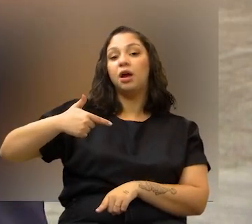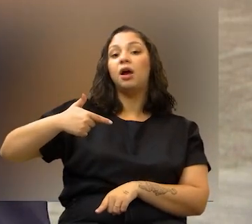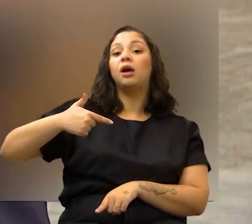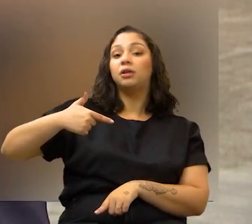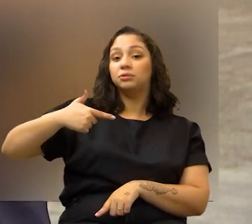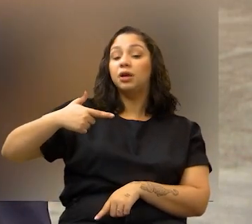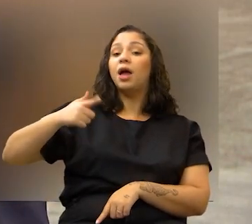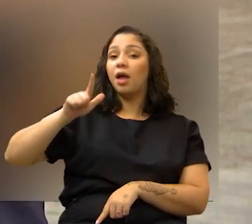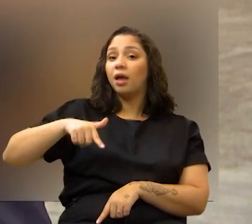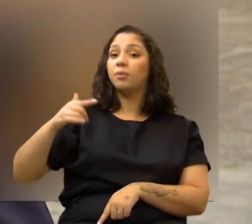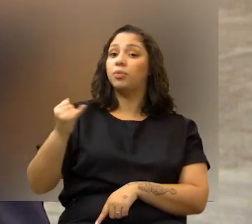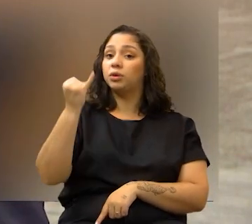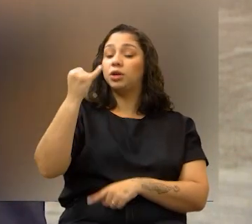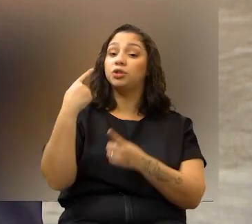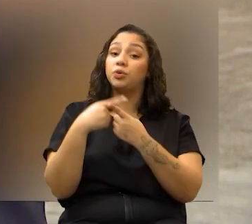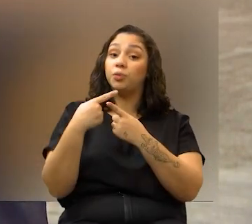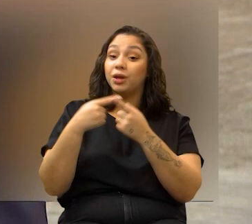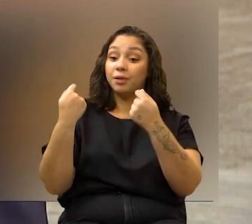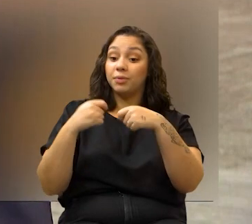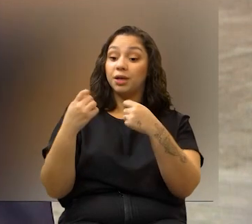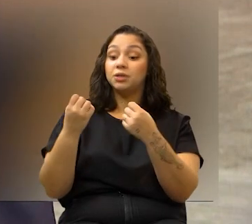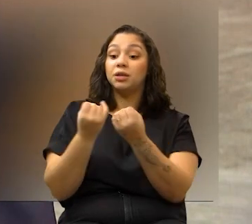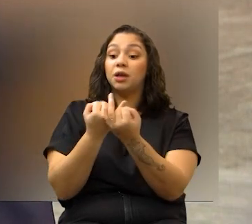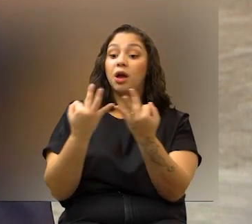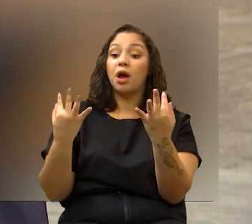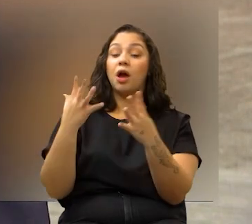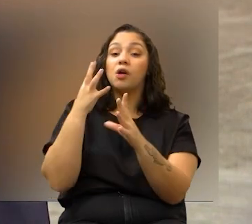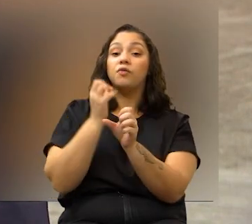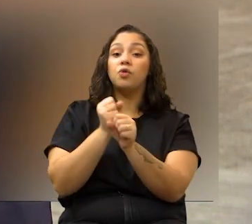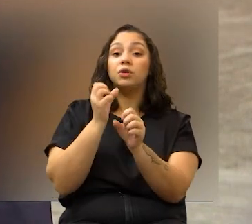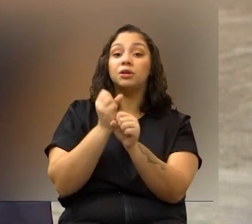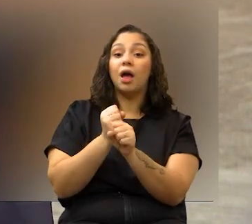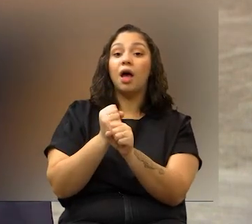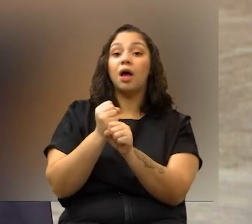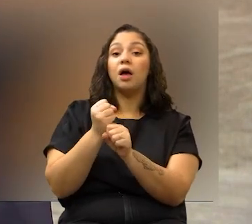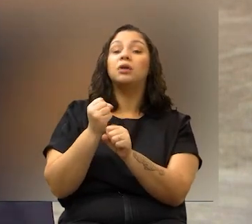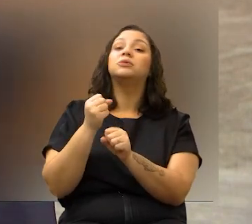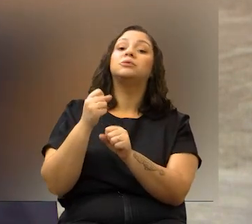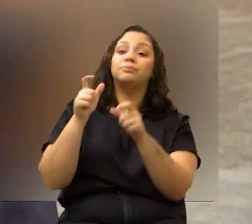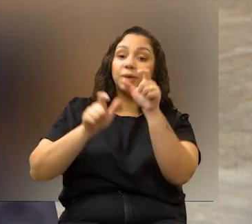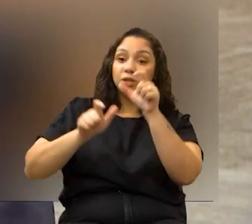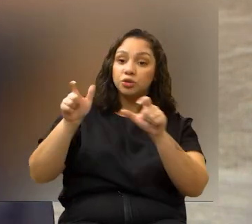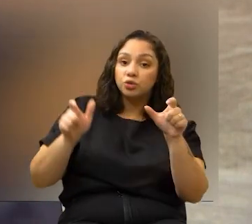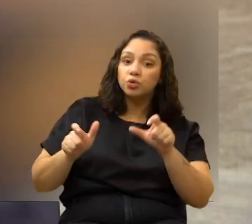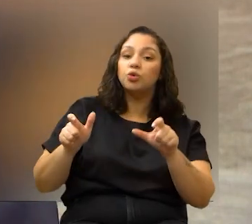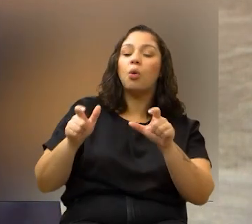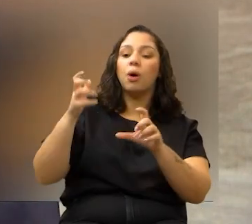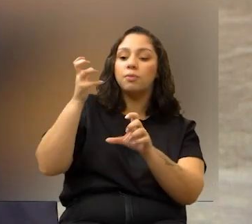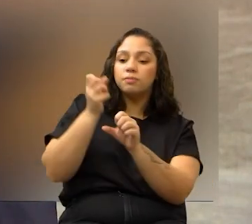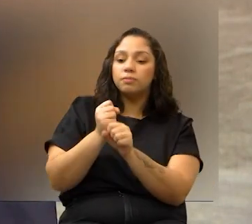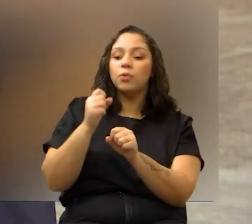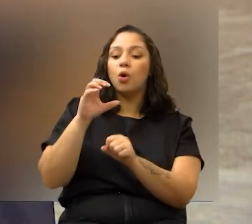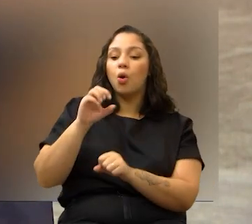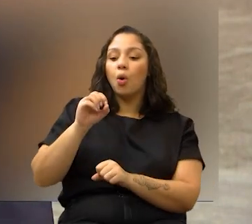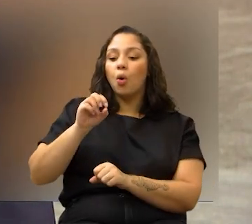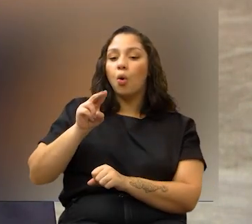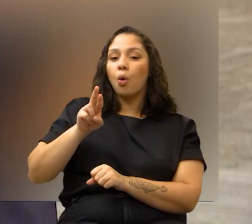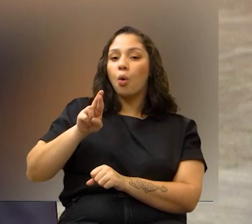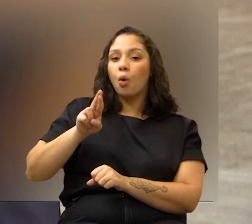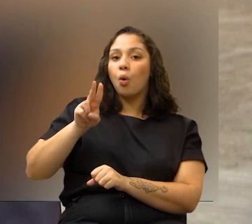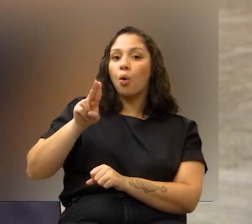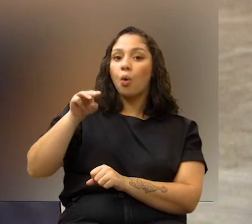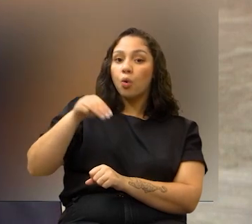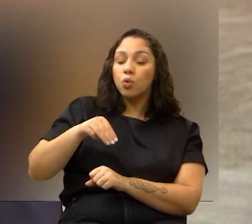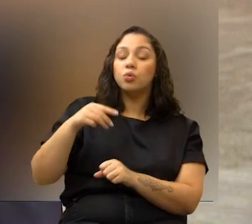Isso é muito importante, porque nós precisamos de quórum para votar, para ser democrático, né? Então nós precisamos de quórum. E quando